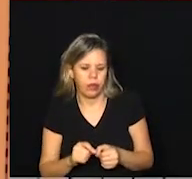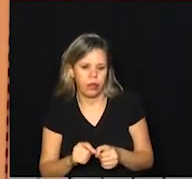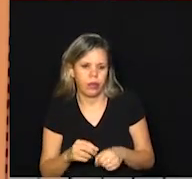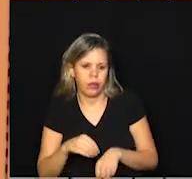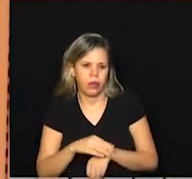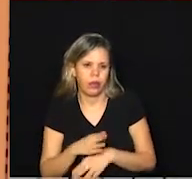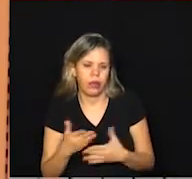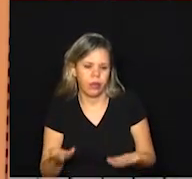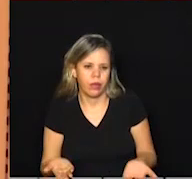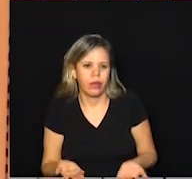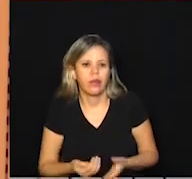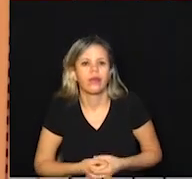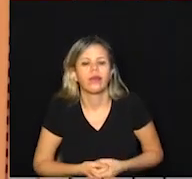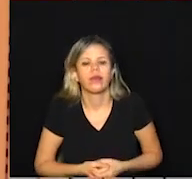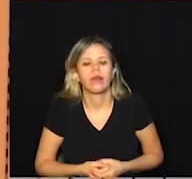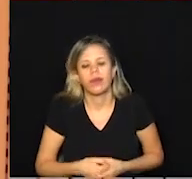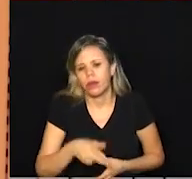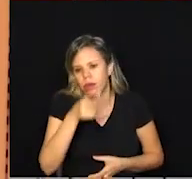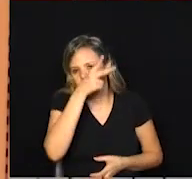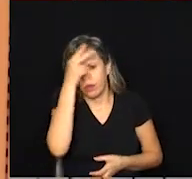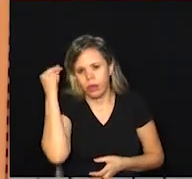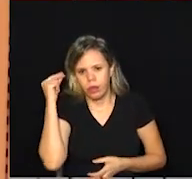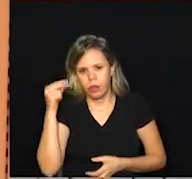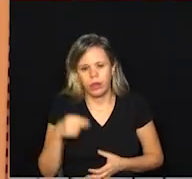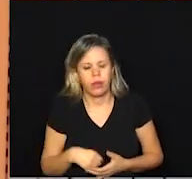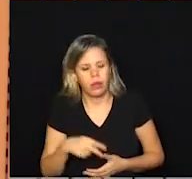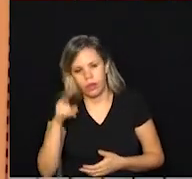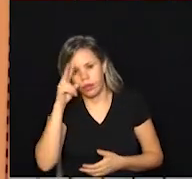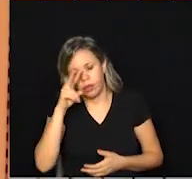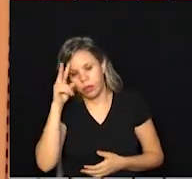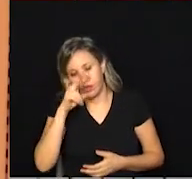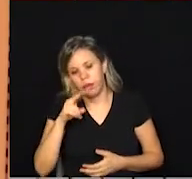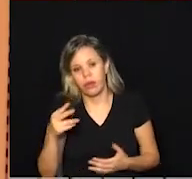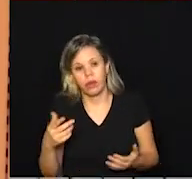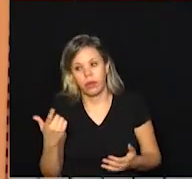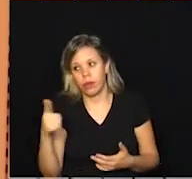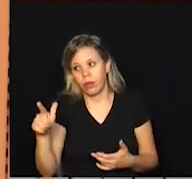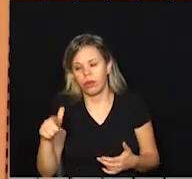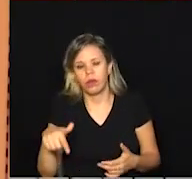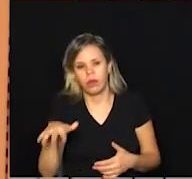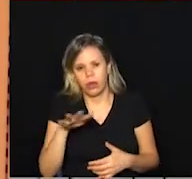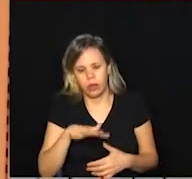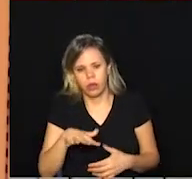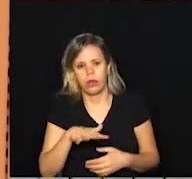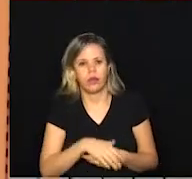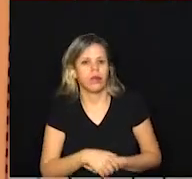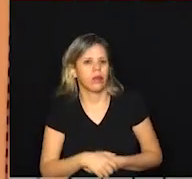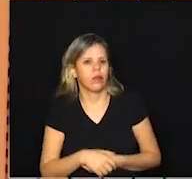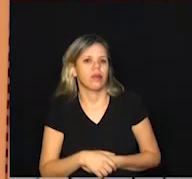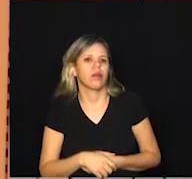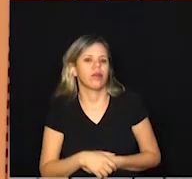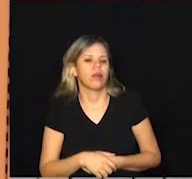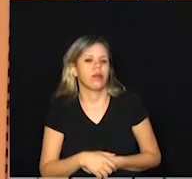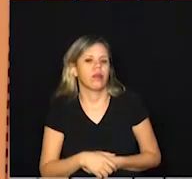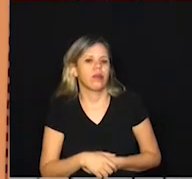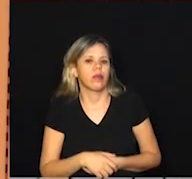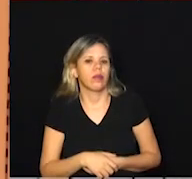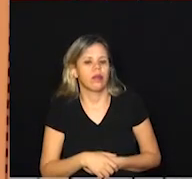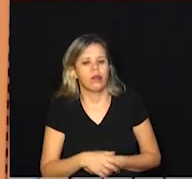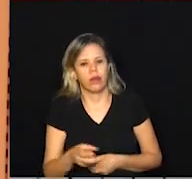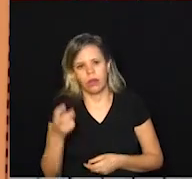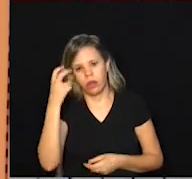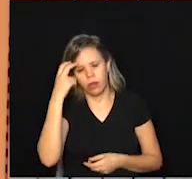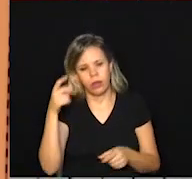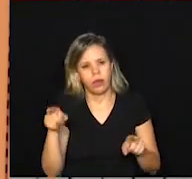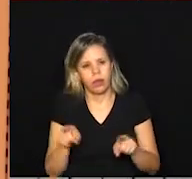encaminhamento é para prefeitura municipal Lembrando que o outras outros Outras casas de